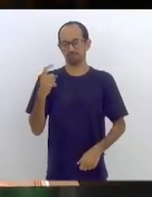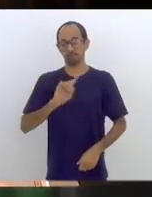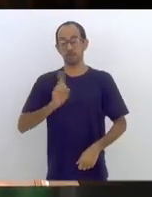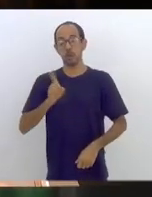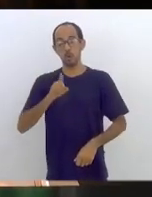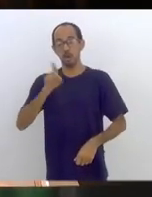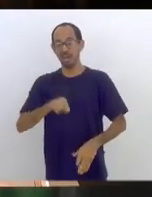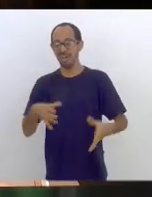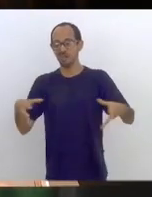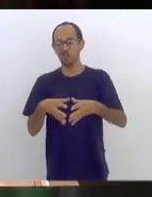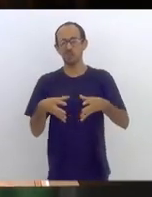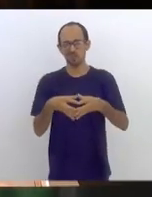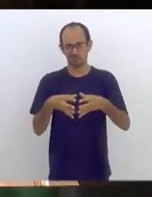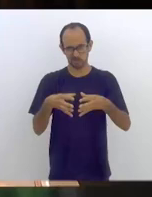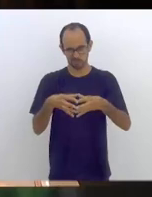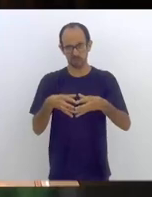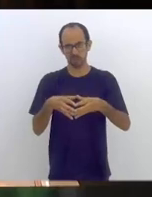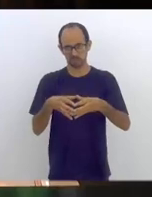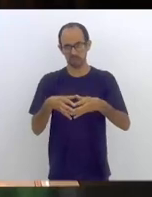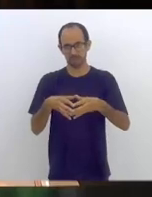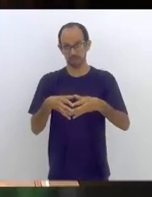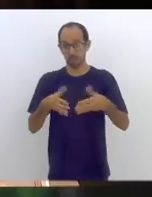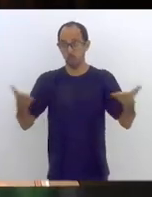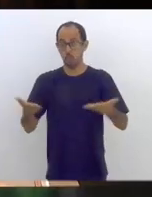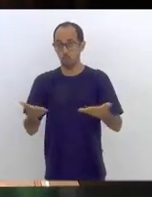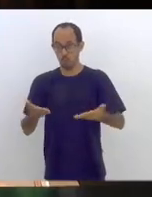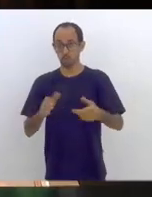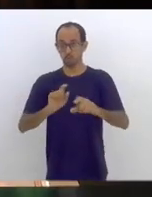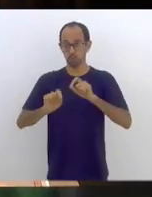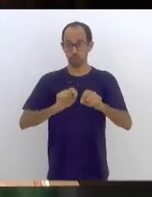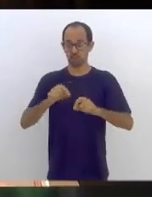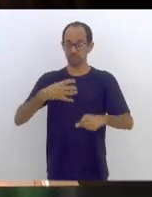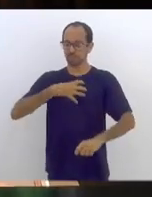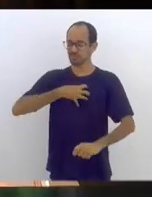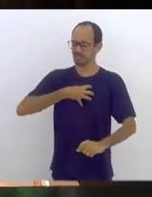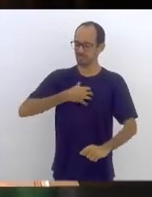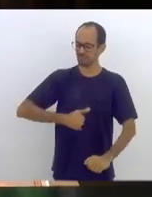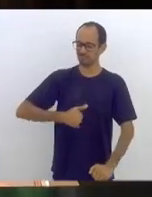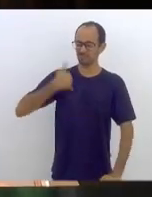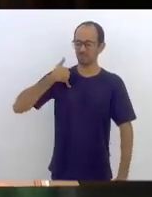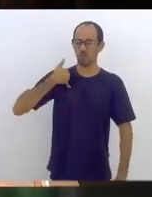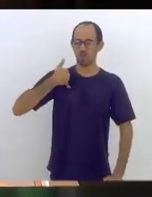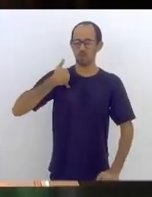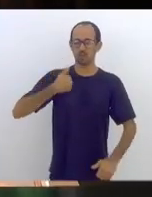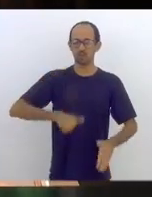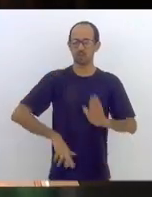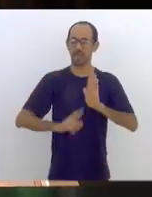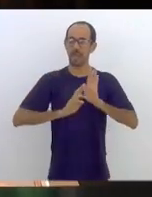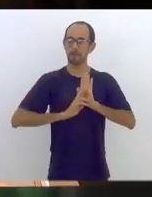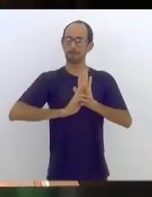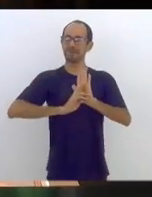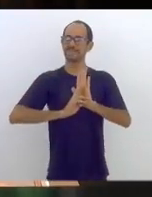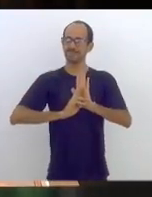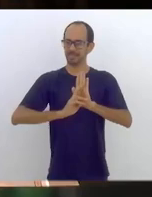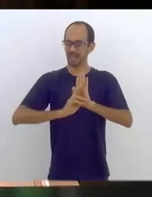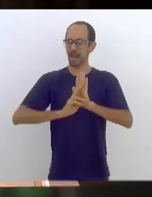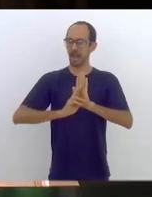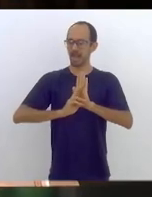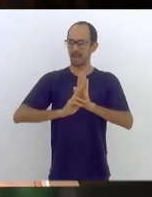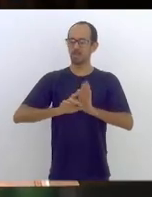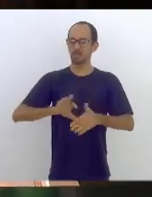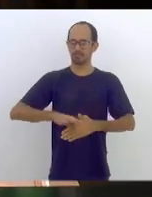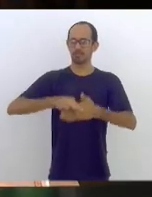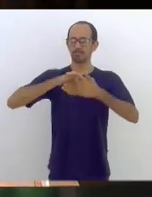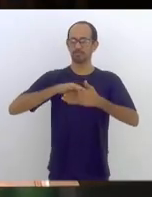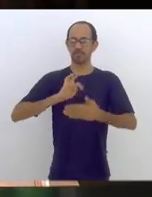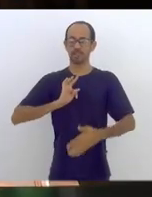do coletivo. E hoje, mais honra eu sinto por representar uma das matriarcas trans,